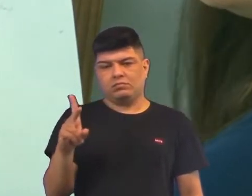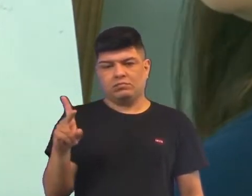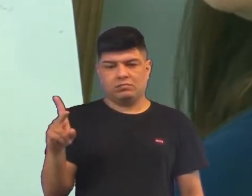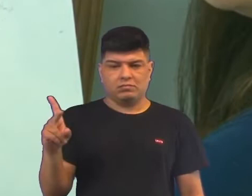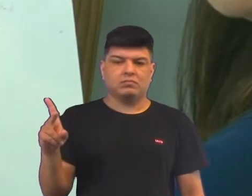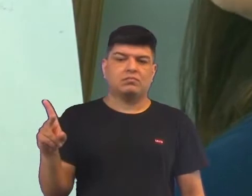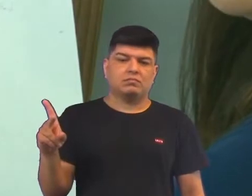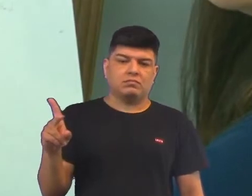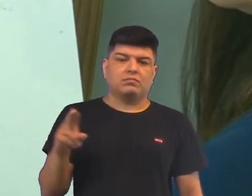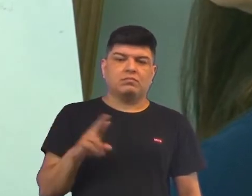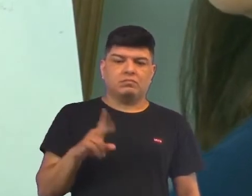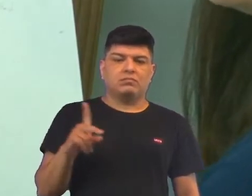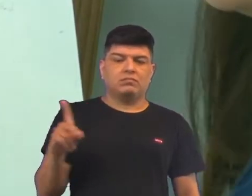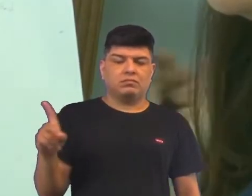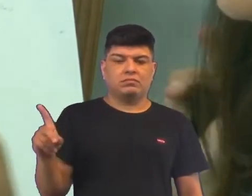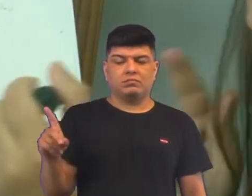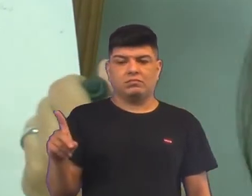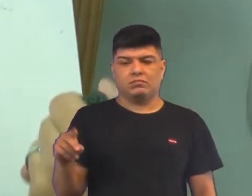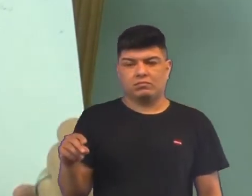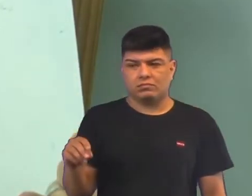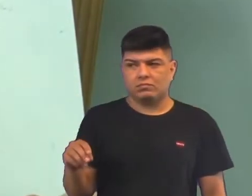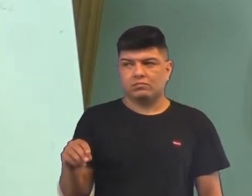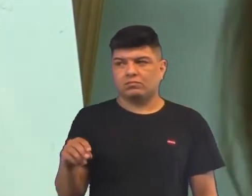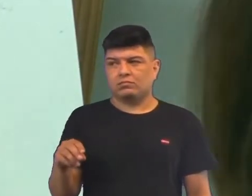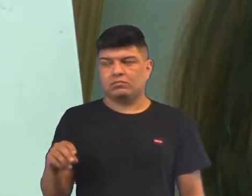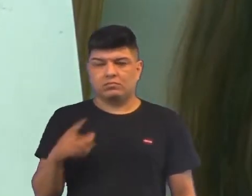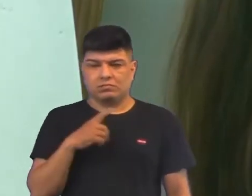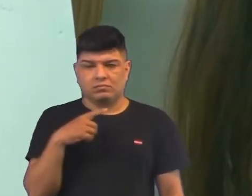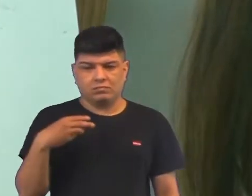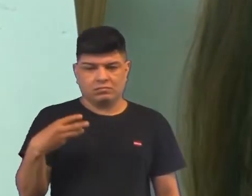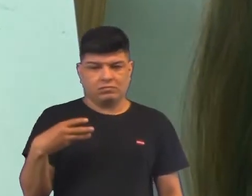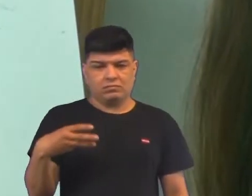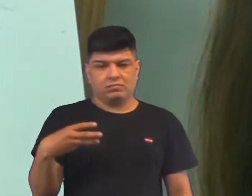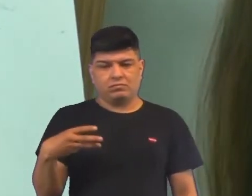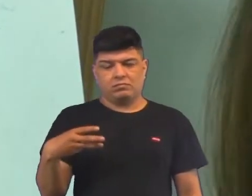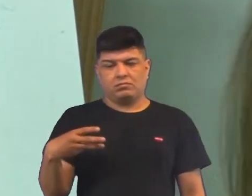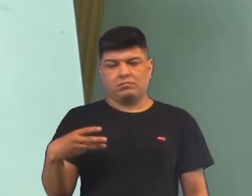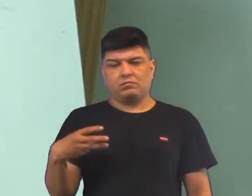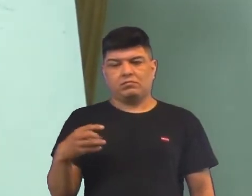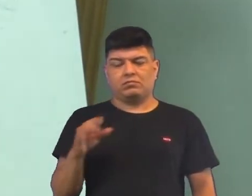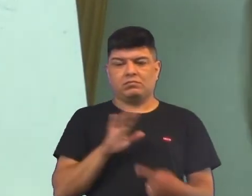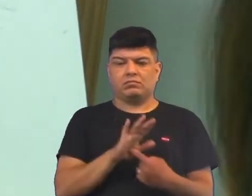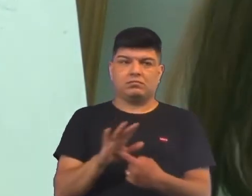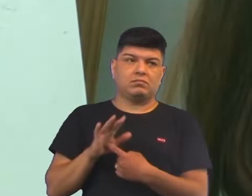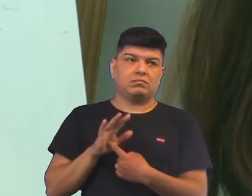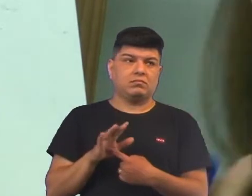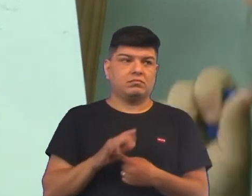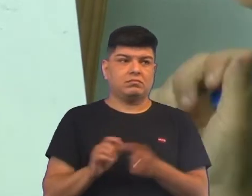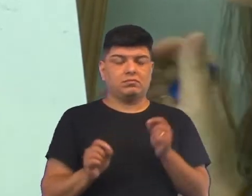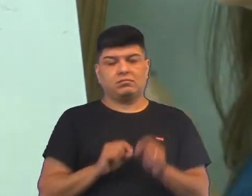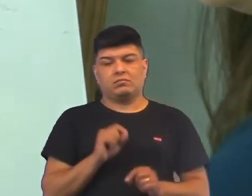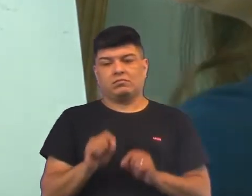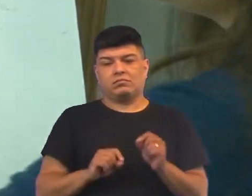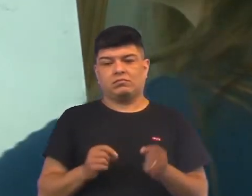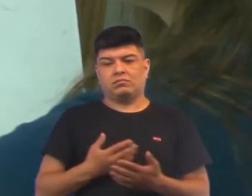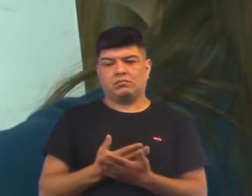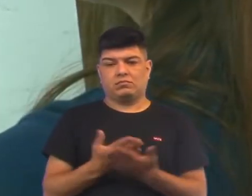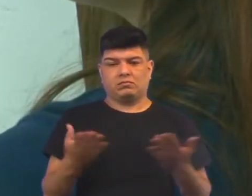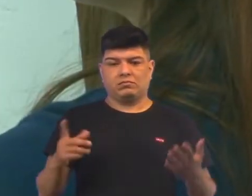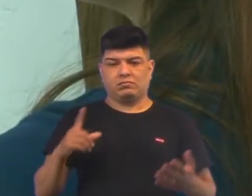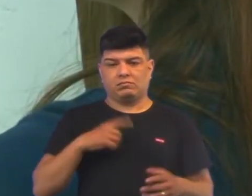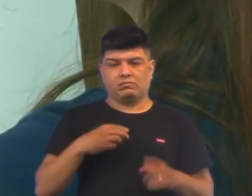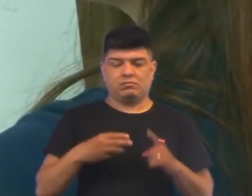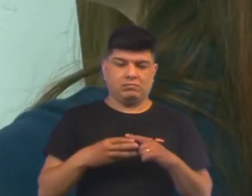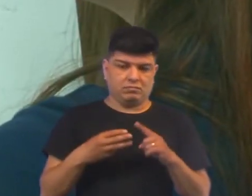diferente. A gente vai já falar desses lados aqui. Embora tenha 3 lados, ó, deixa eu só destacar o seguinte com vocês. Eu